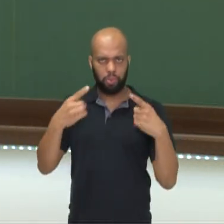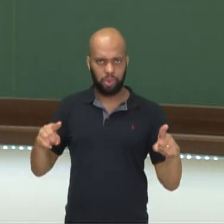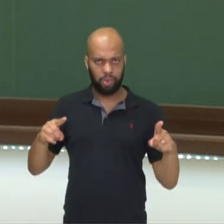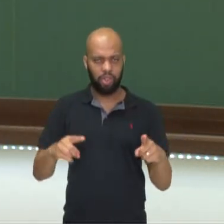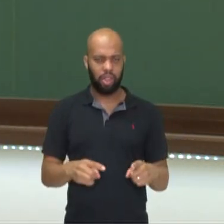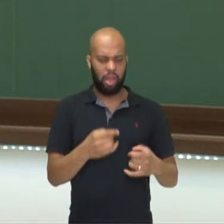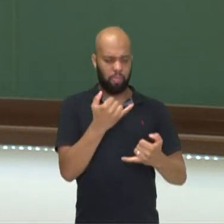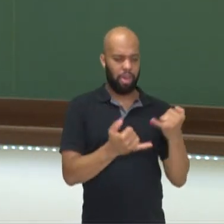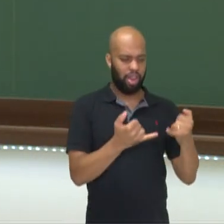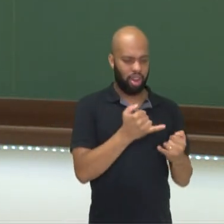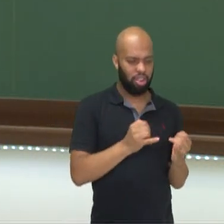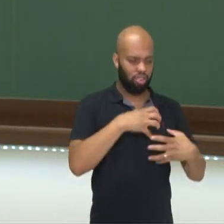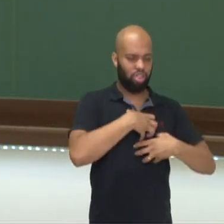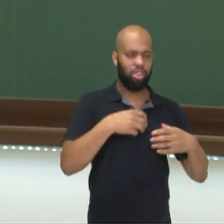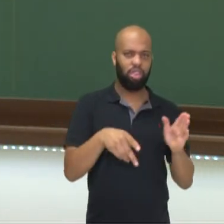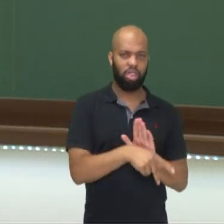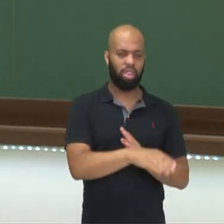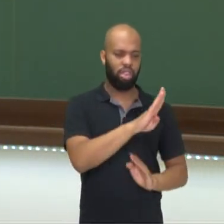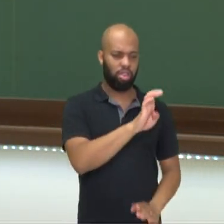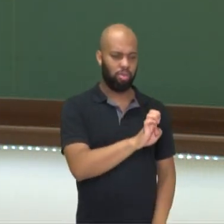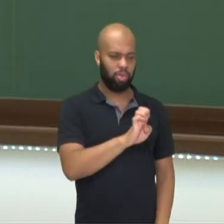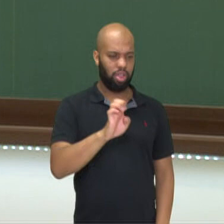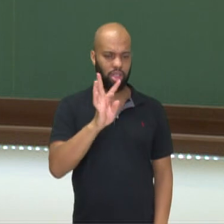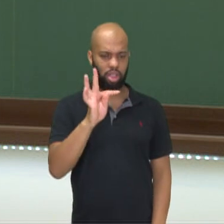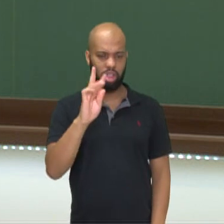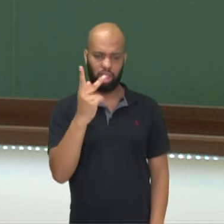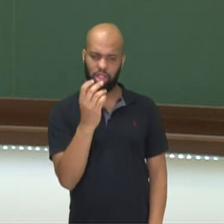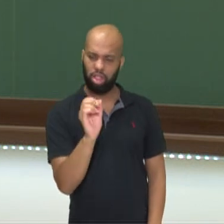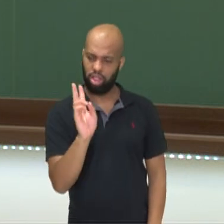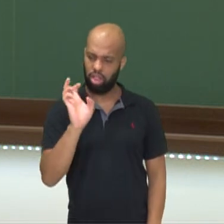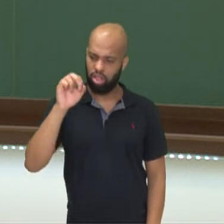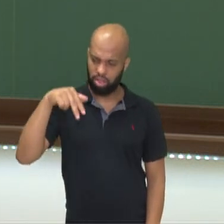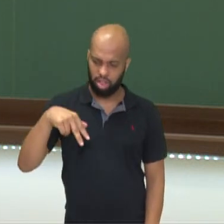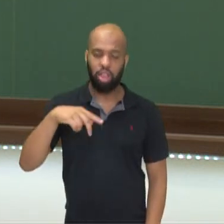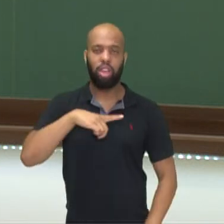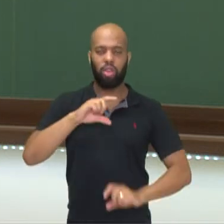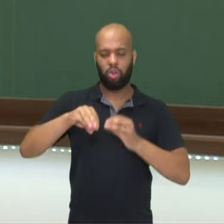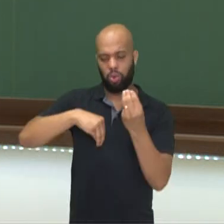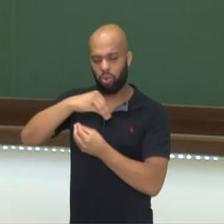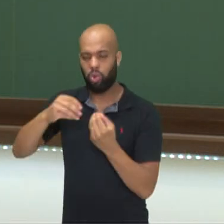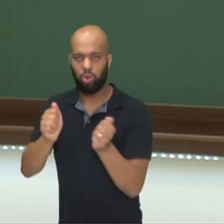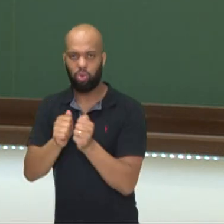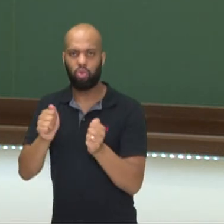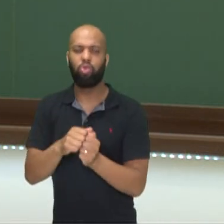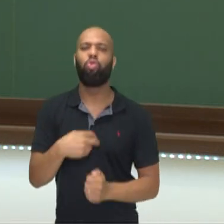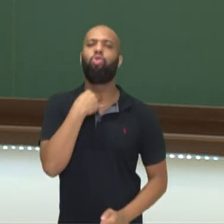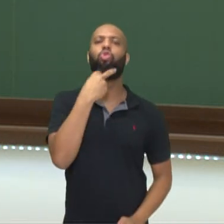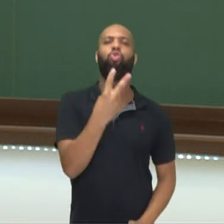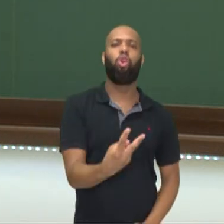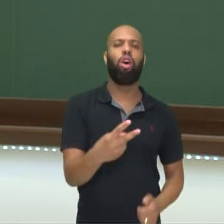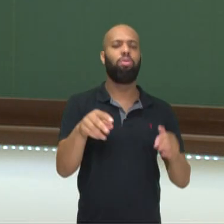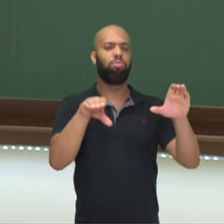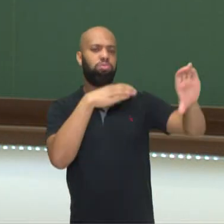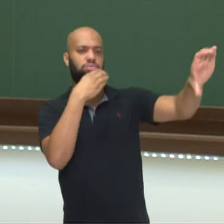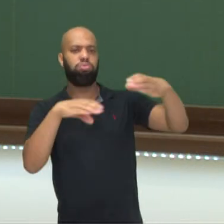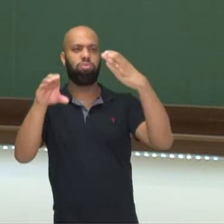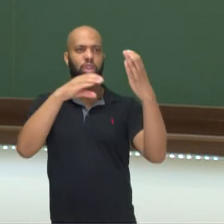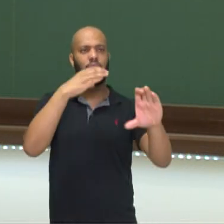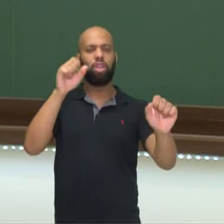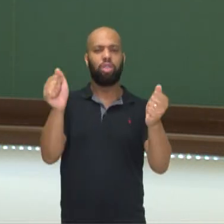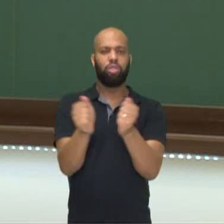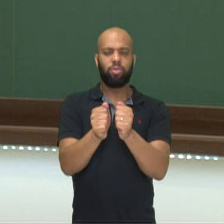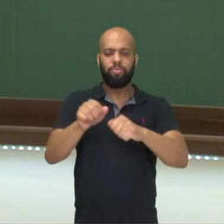muito fundamental para a inovação musical, que é misturar a voz com o canto, o que é fenomenal,